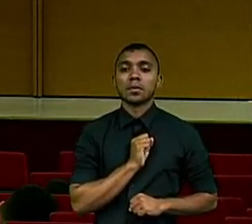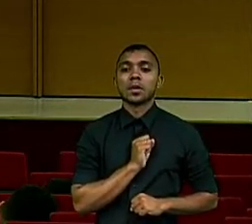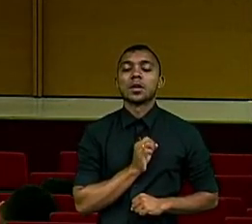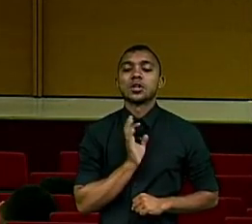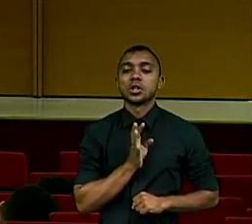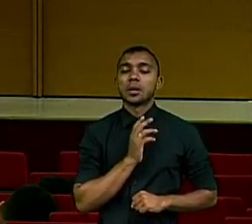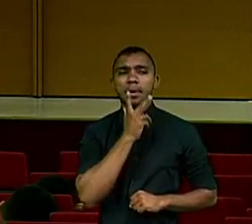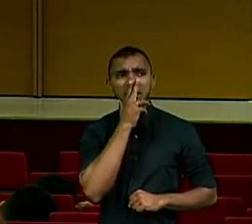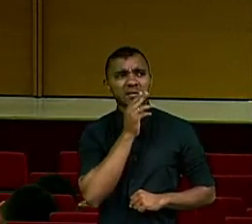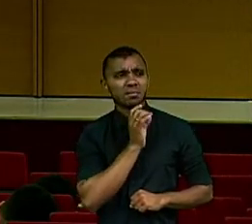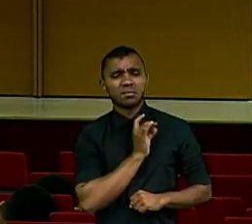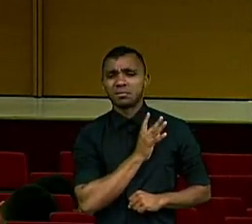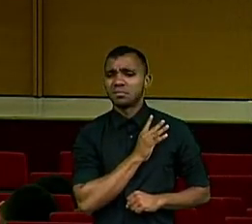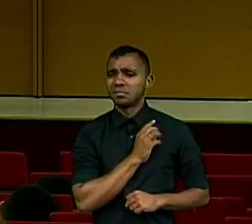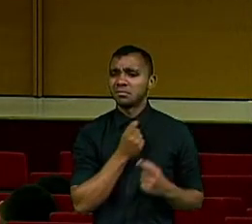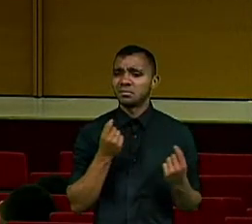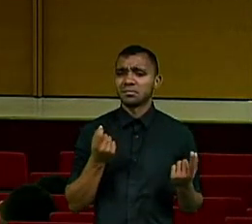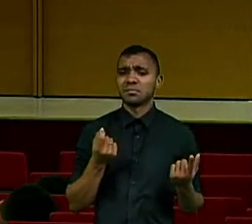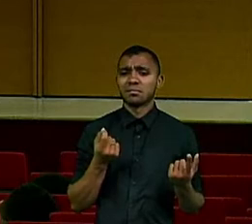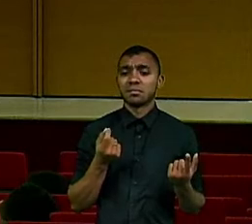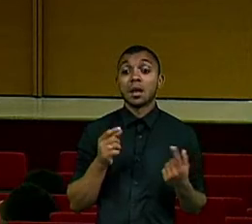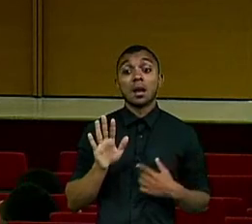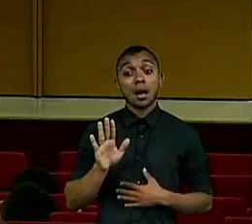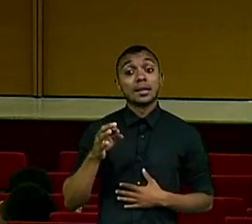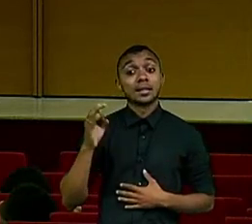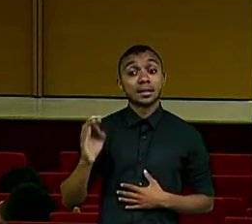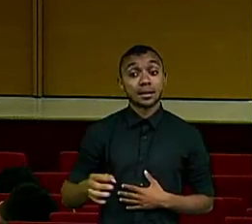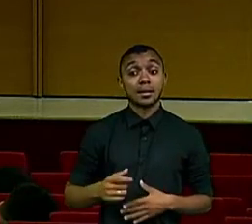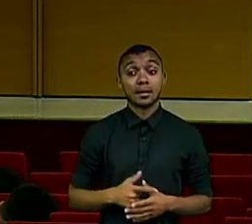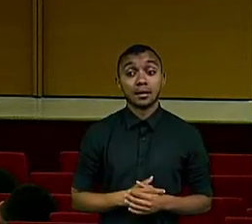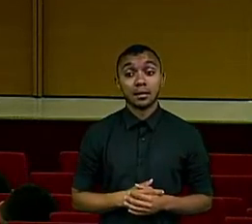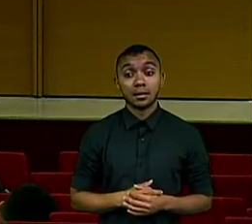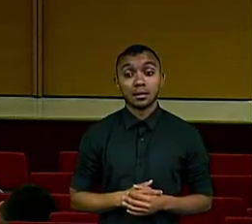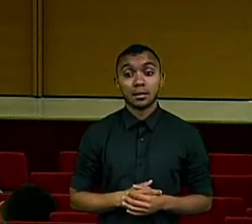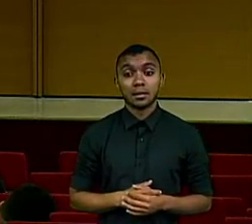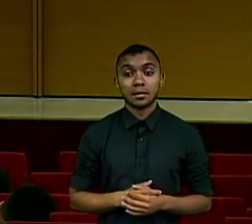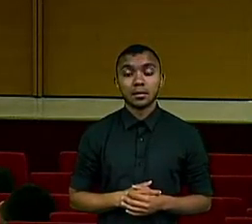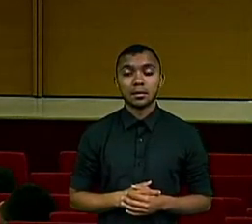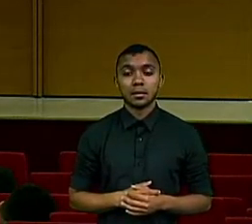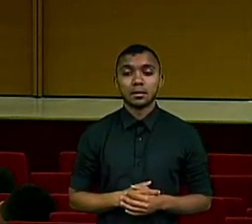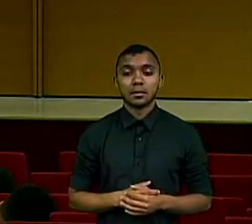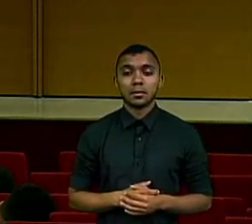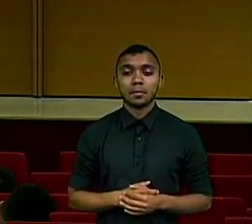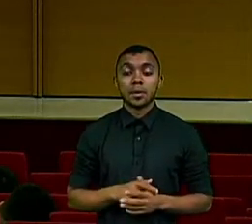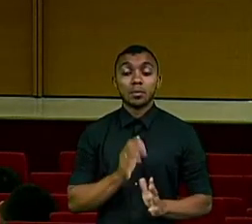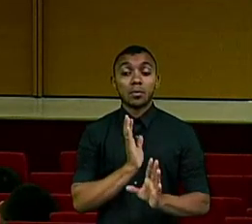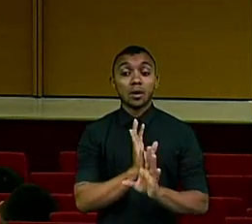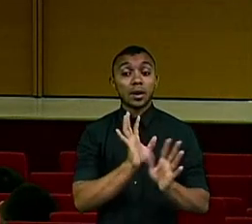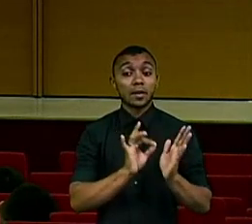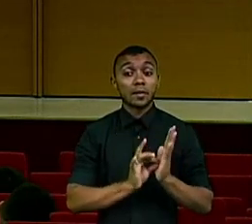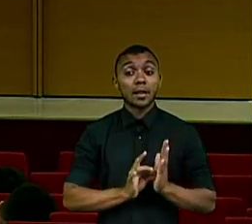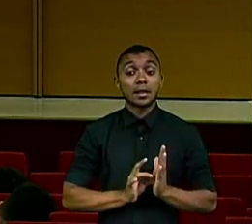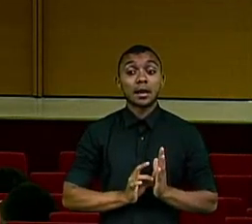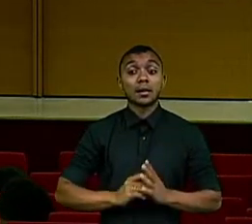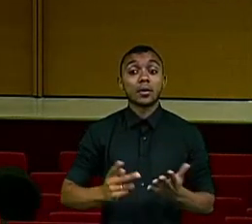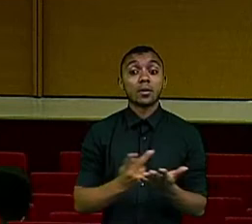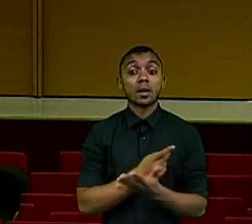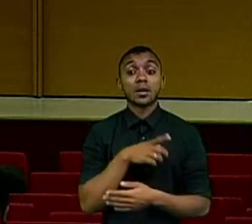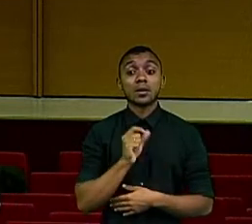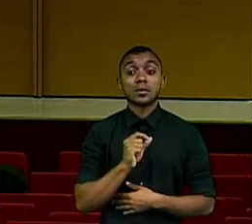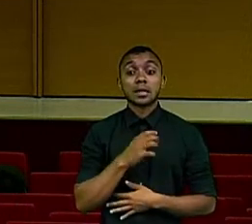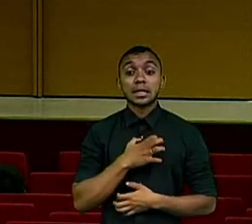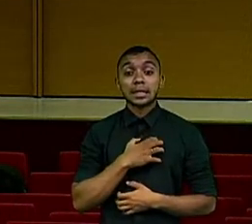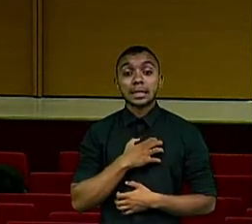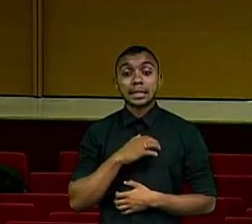de você mas é o correto fisicamente porque só pode haver troca de